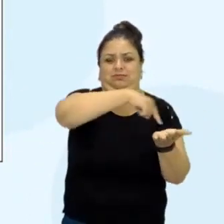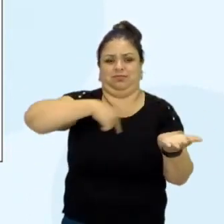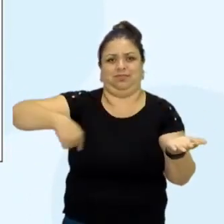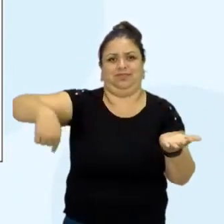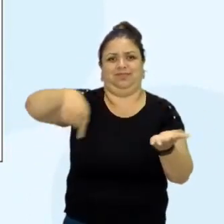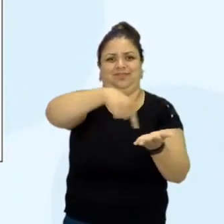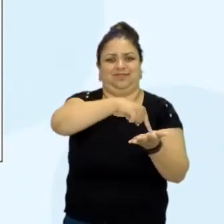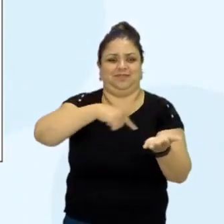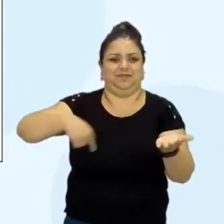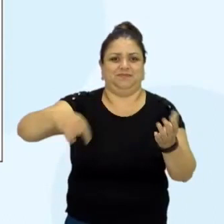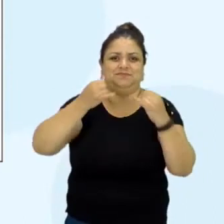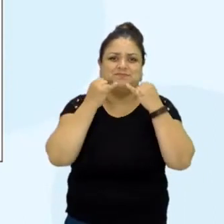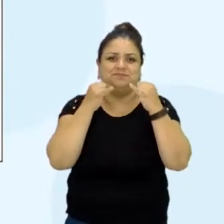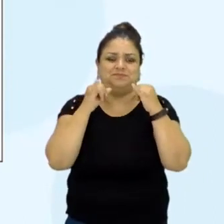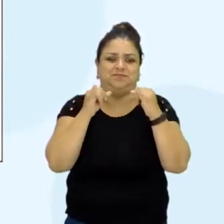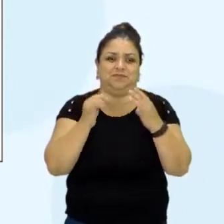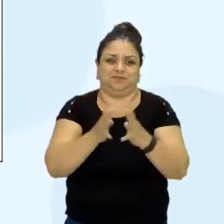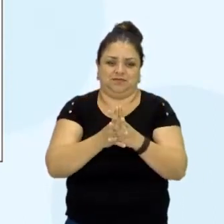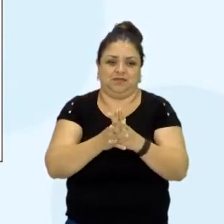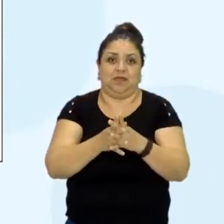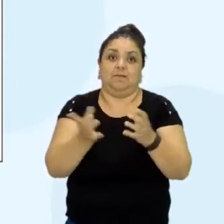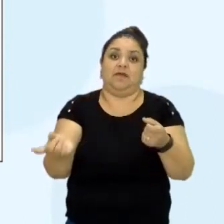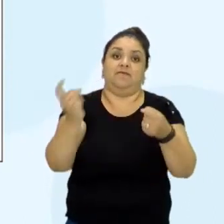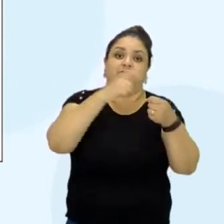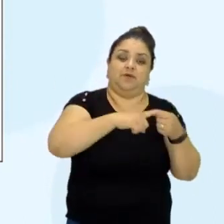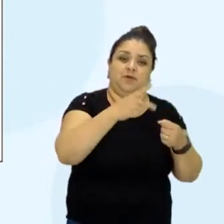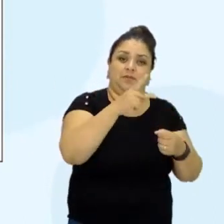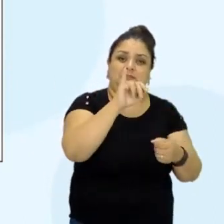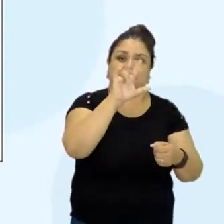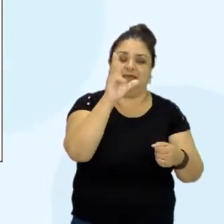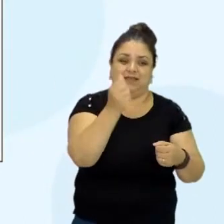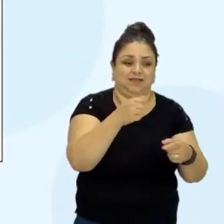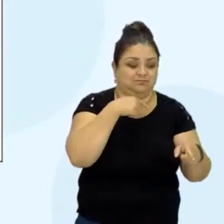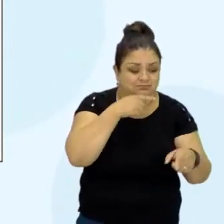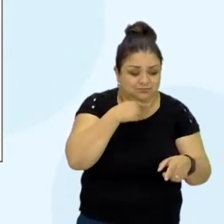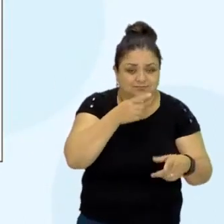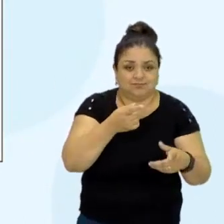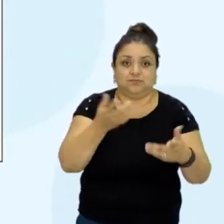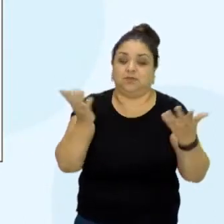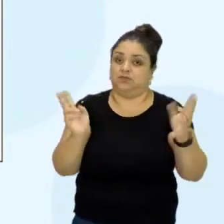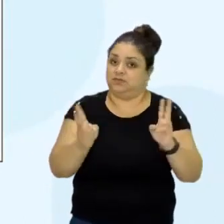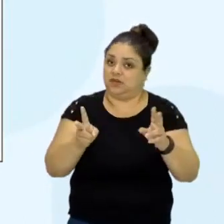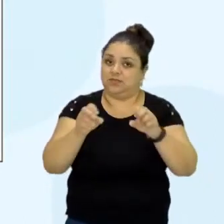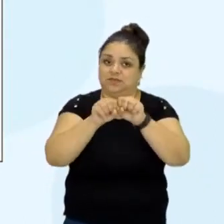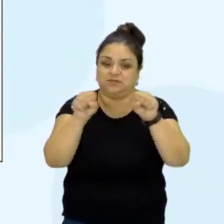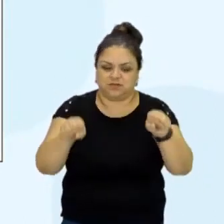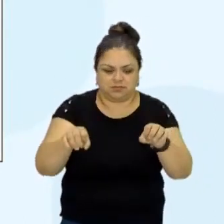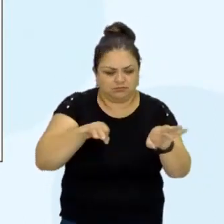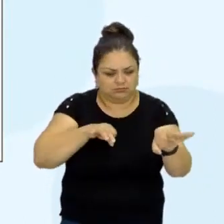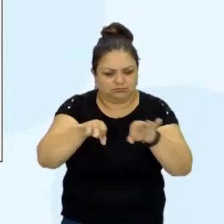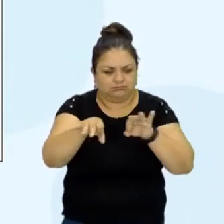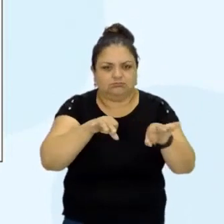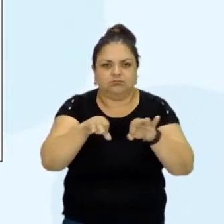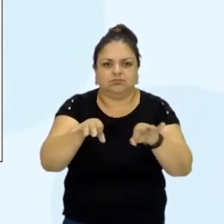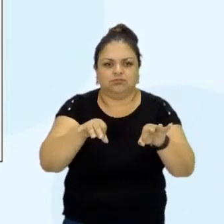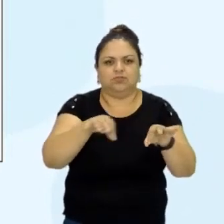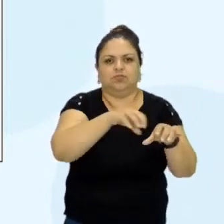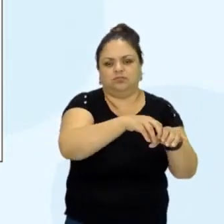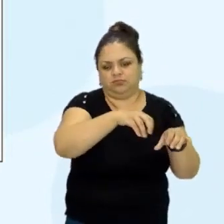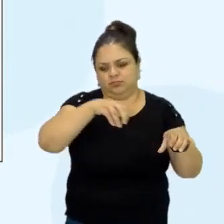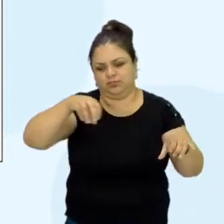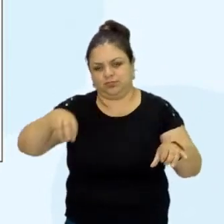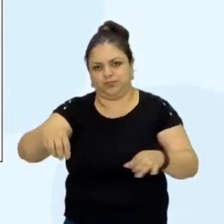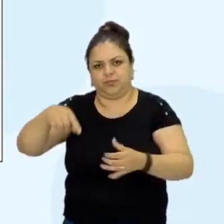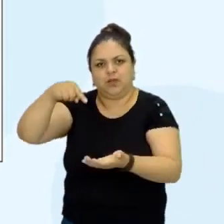tá voltando para a pilha, tá? O ideal, sempre que você for fazer um sistema, é que você coloque o interruptor